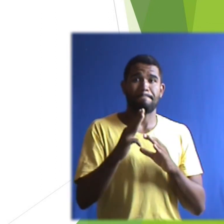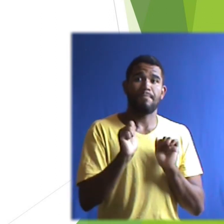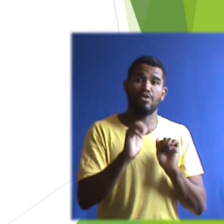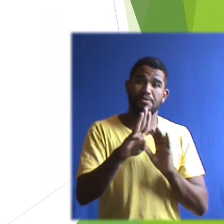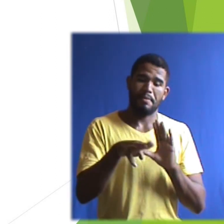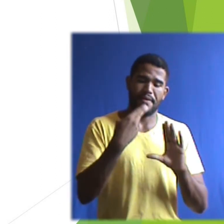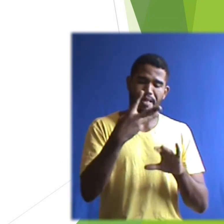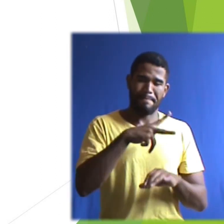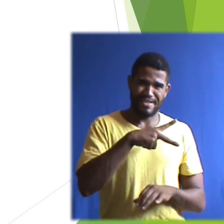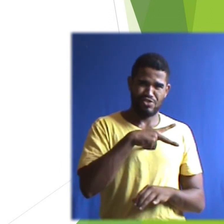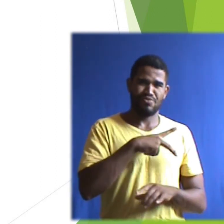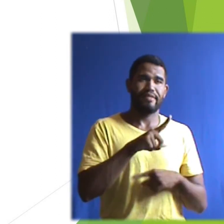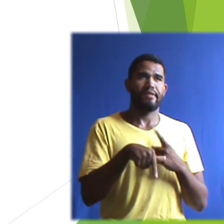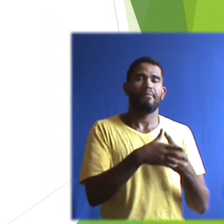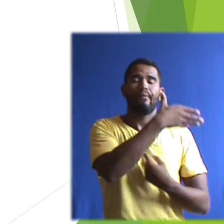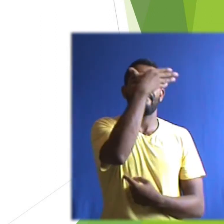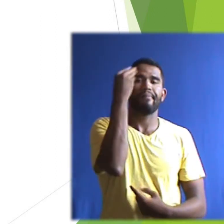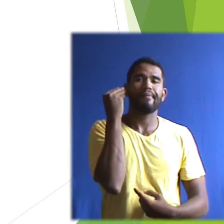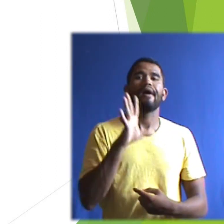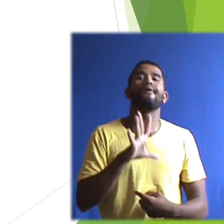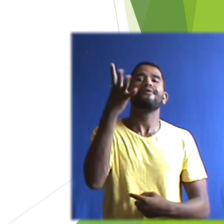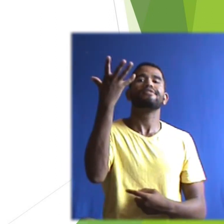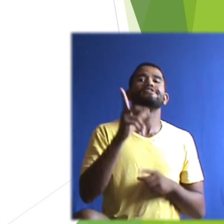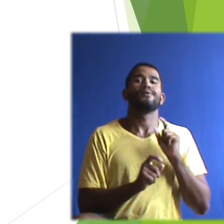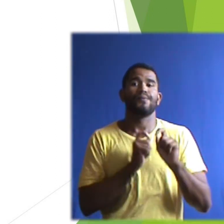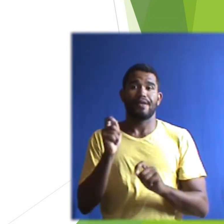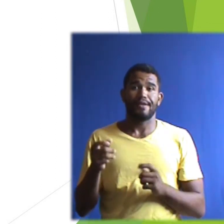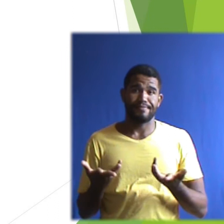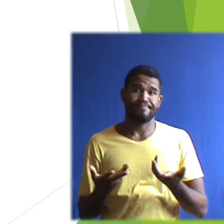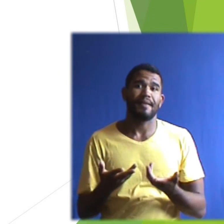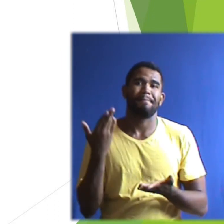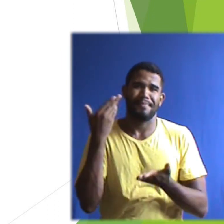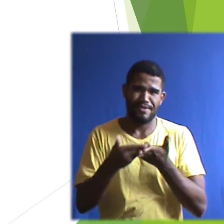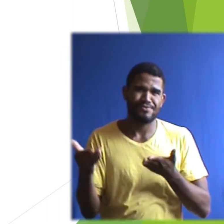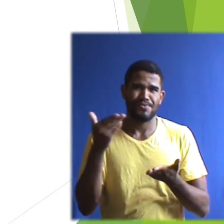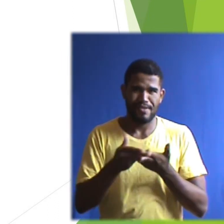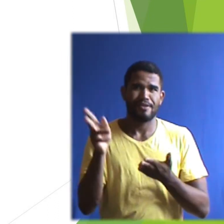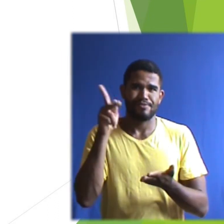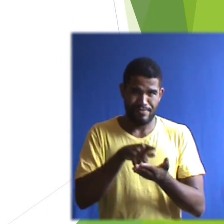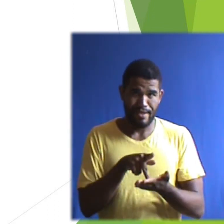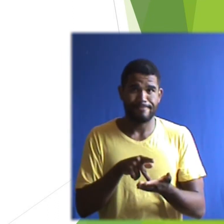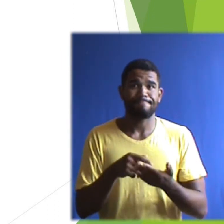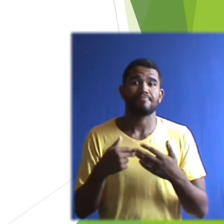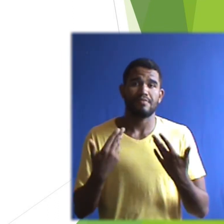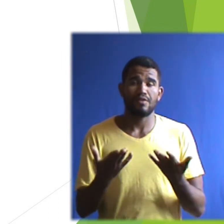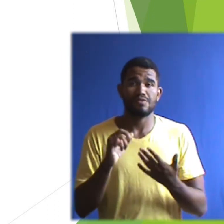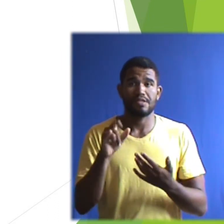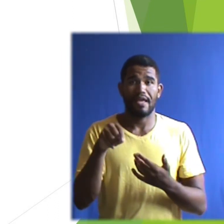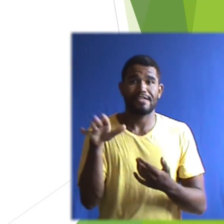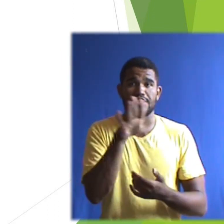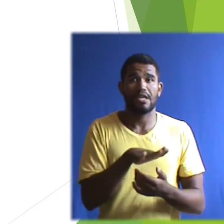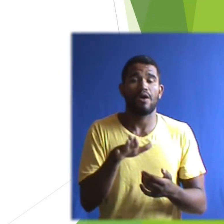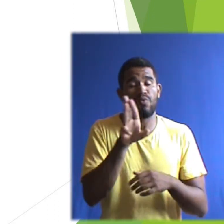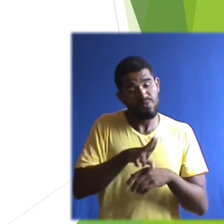Então, pode utilizar mais o e-mail, se for muito pessoal, ou se for uma coisa geral da